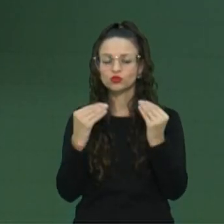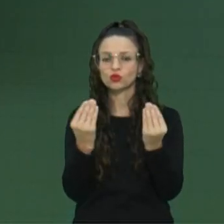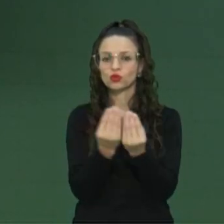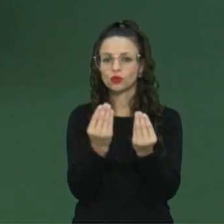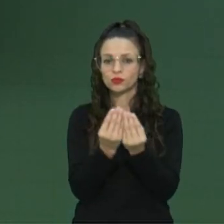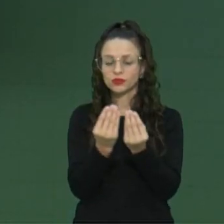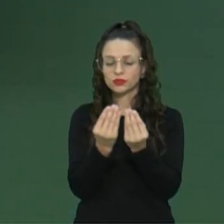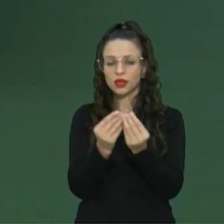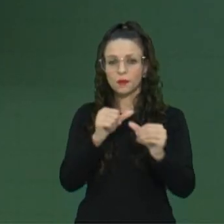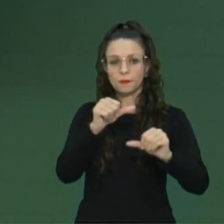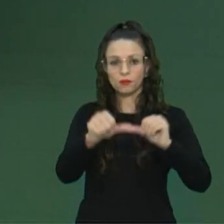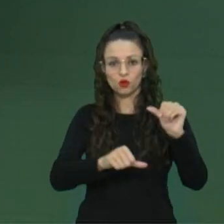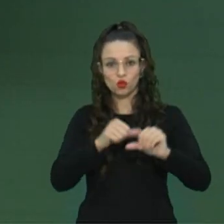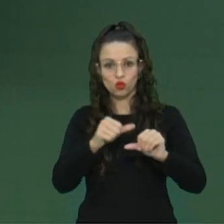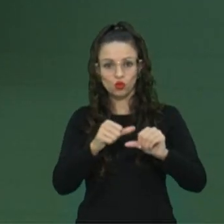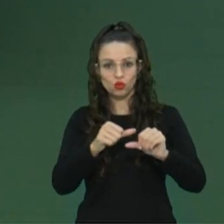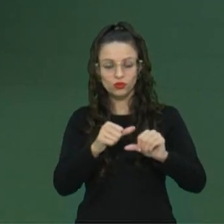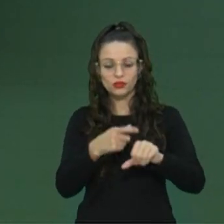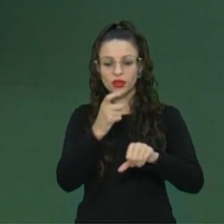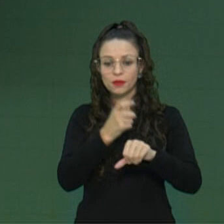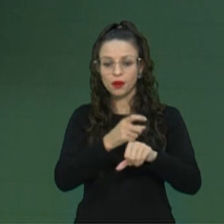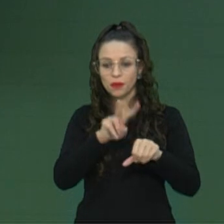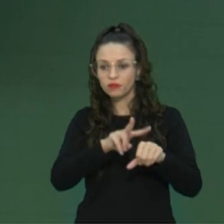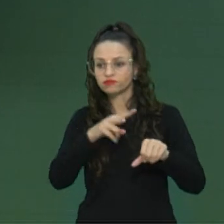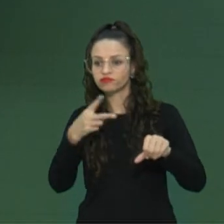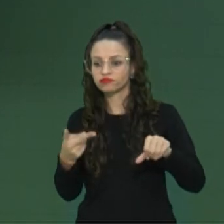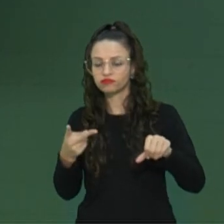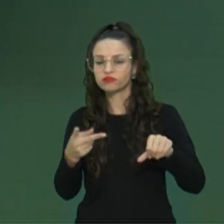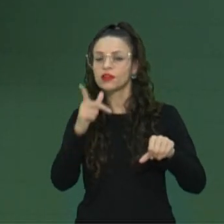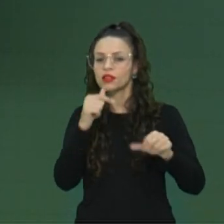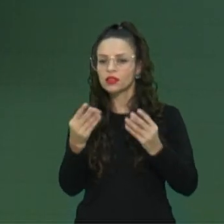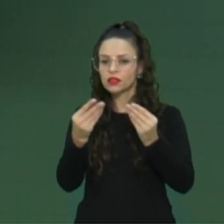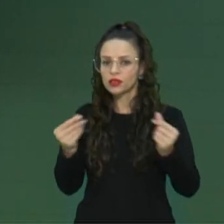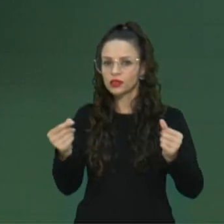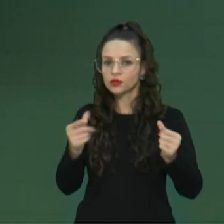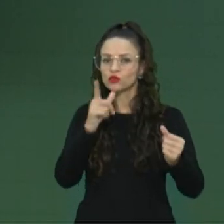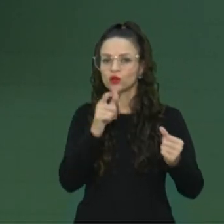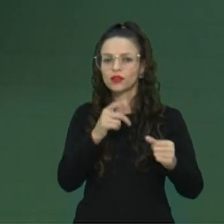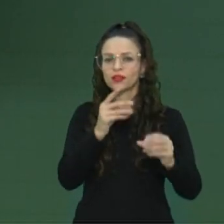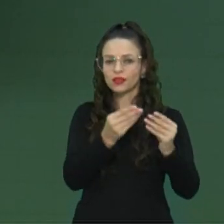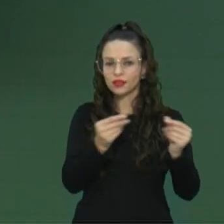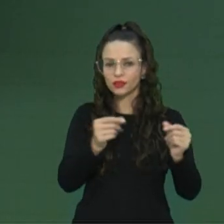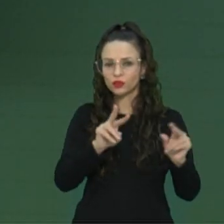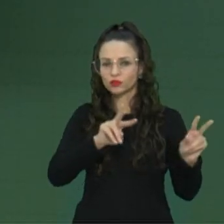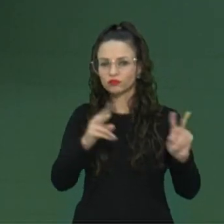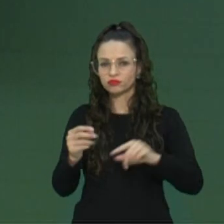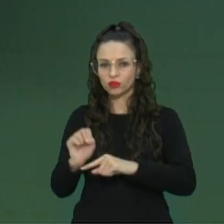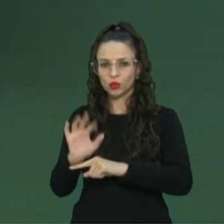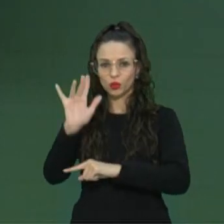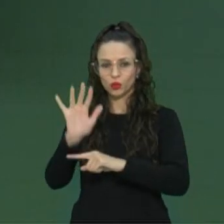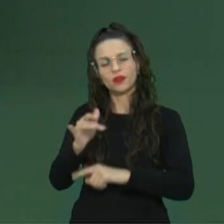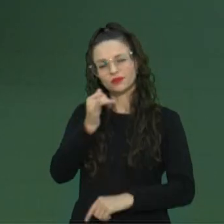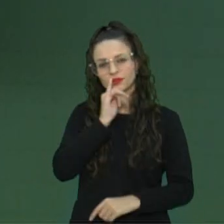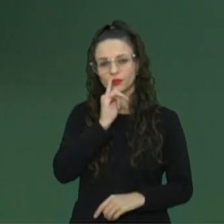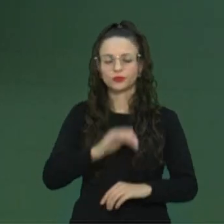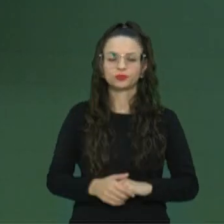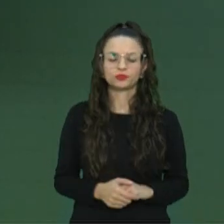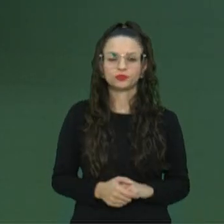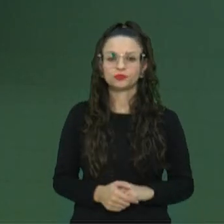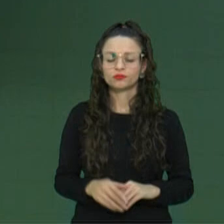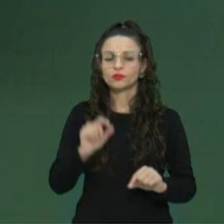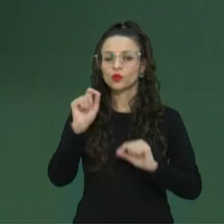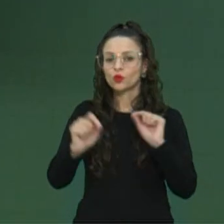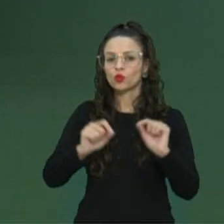Lembrando que mudança de estado de agregação é a passagem do sólido para o líquido para o gasoso, por exemplo. E aí, o que